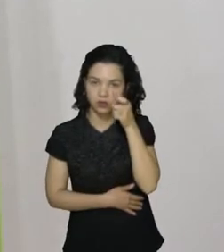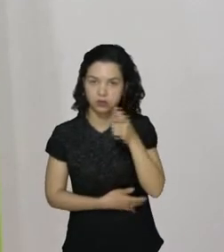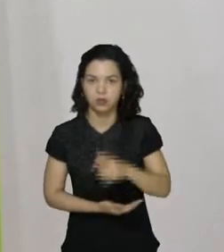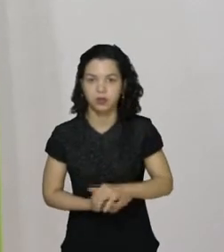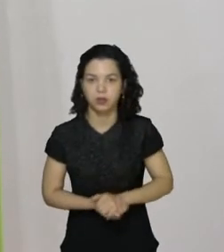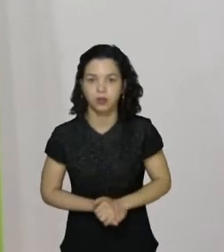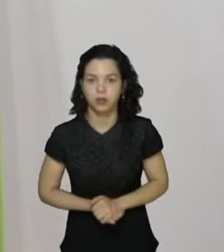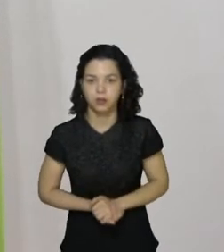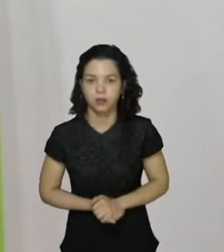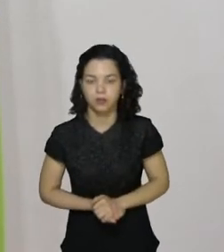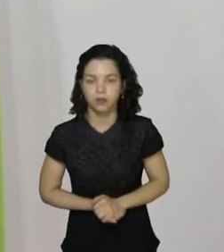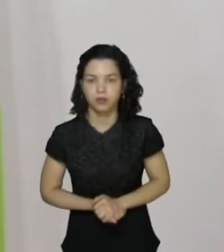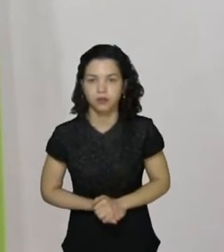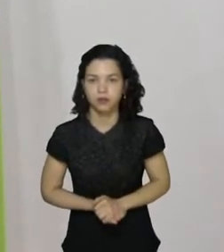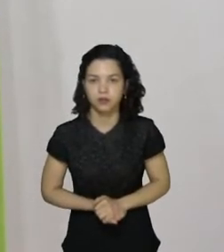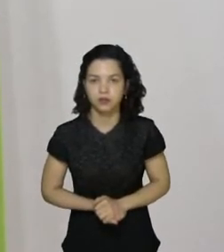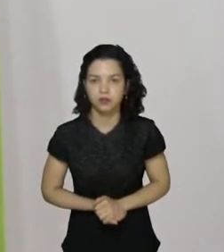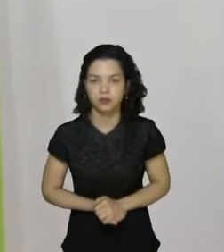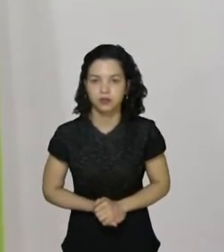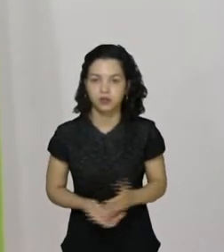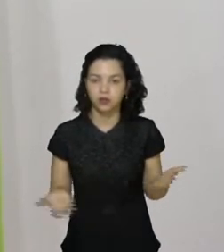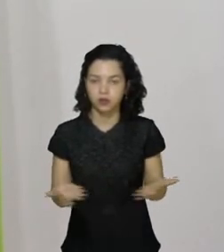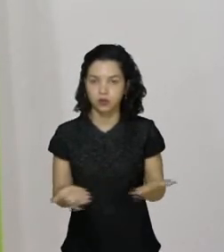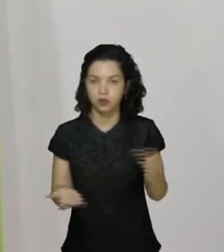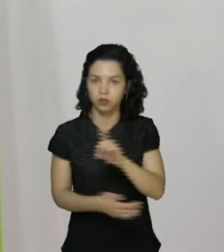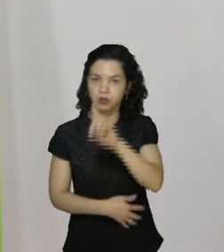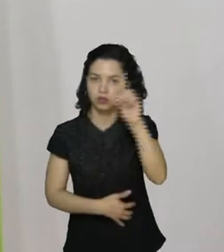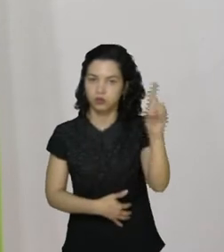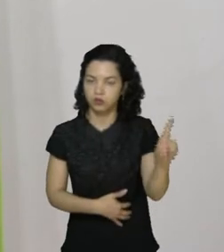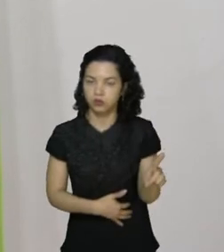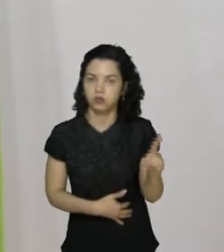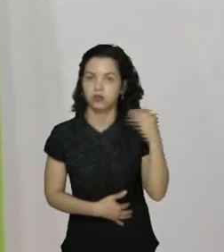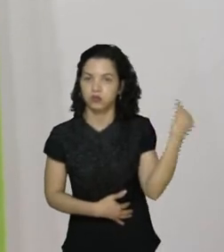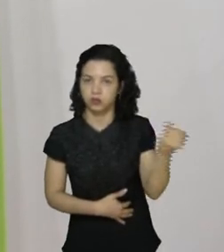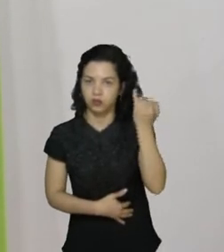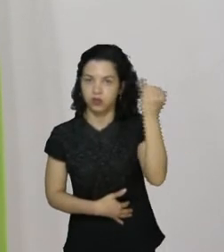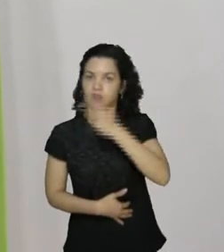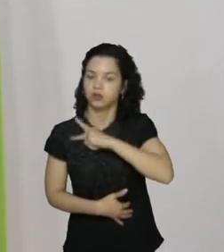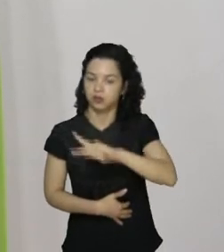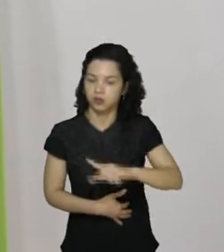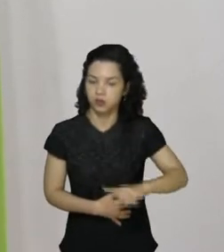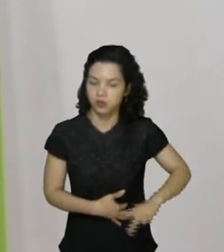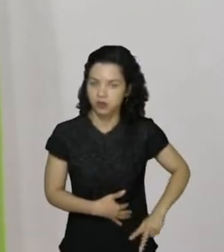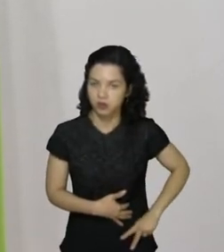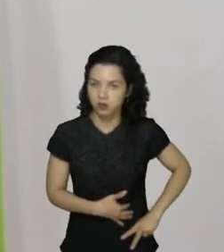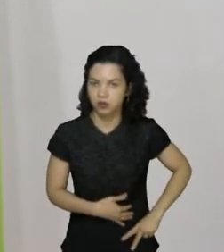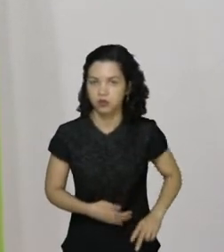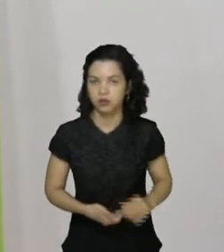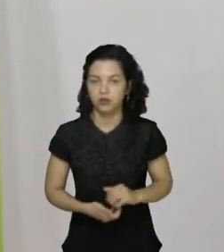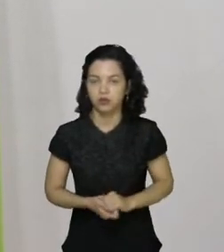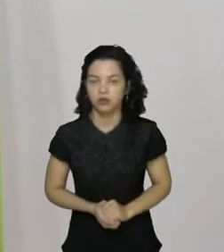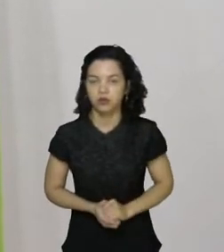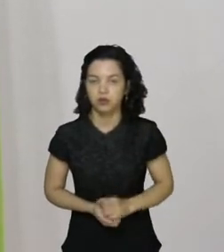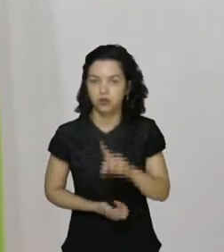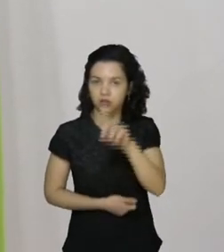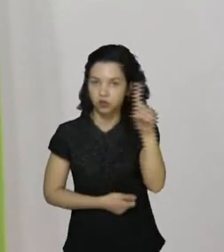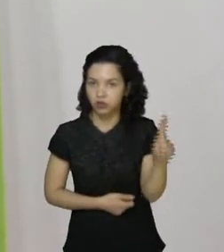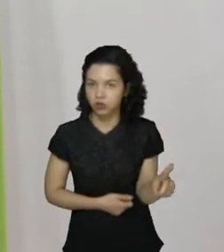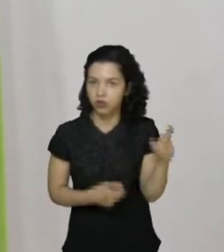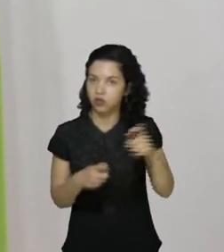E hoje é um dia importante, senhor presidente, senhoras e senhores, é o dia do médico,